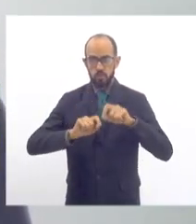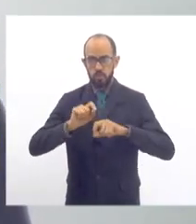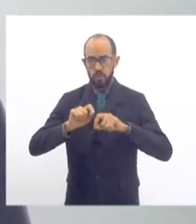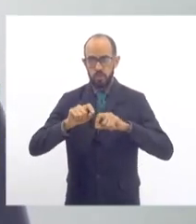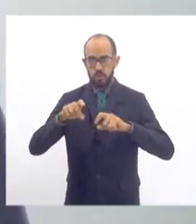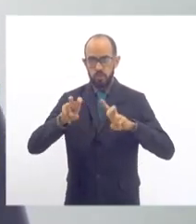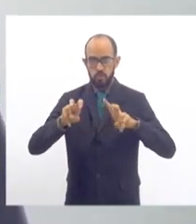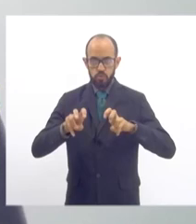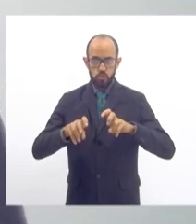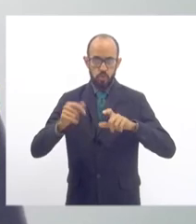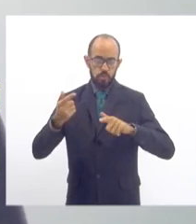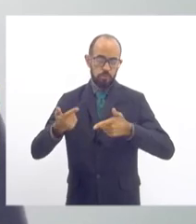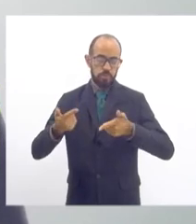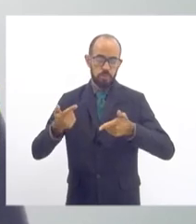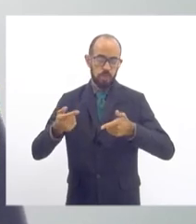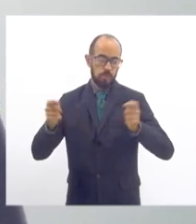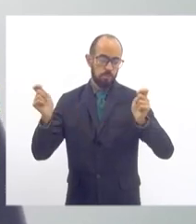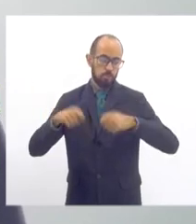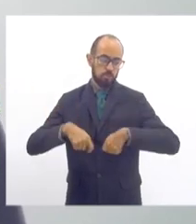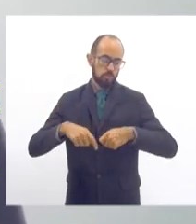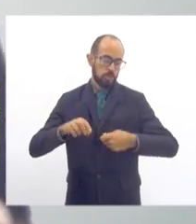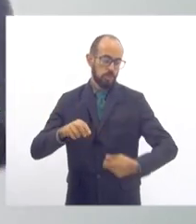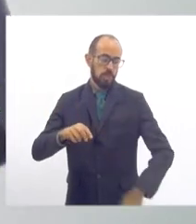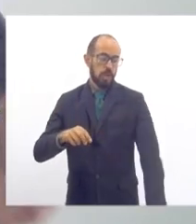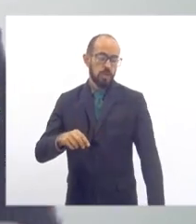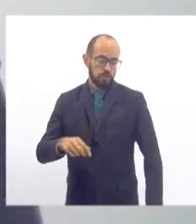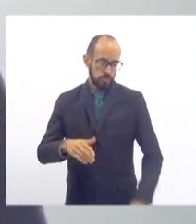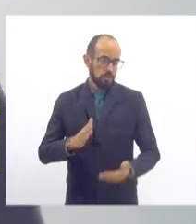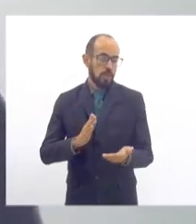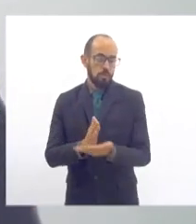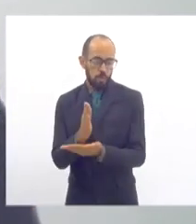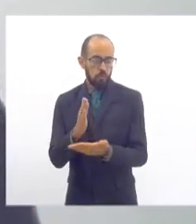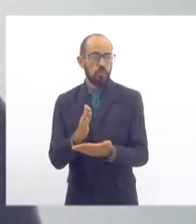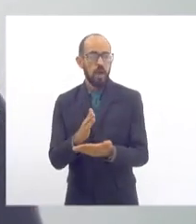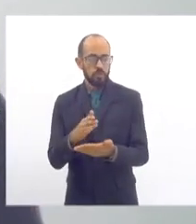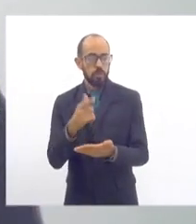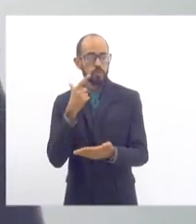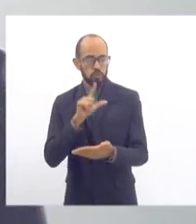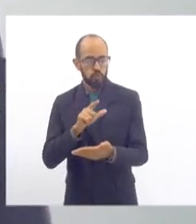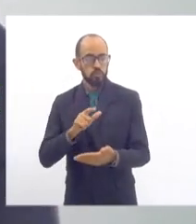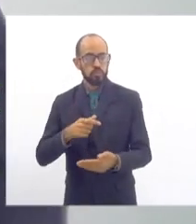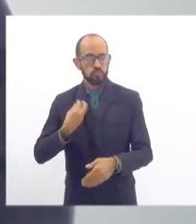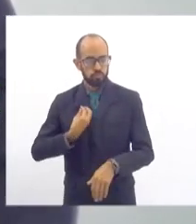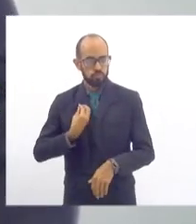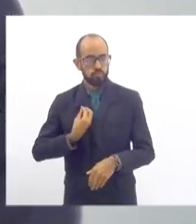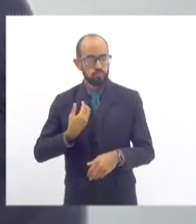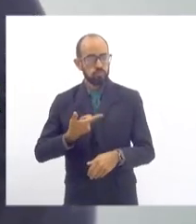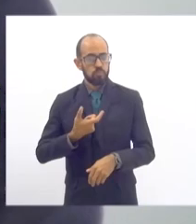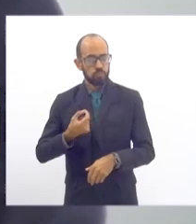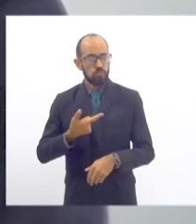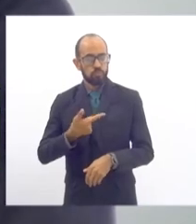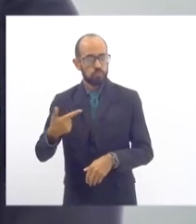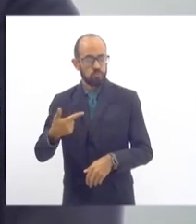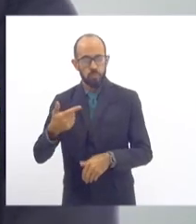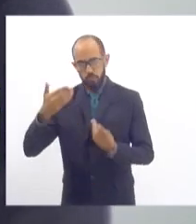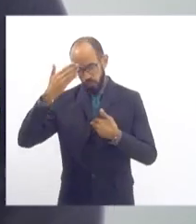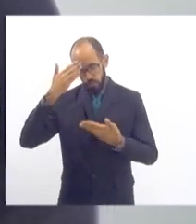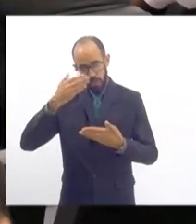da possibilidade ou não do plano ser aprovado para entrar em vigor esse ano. Obrigado, boa tarde.